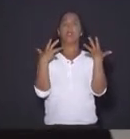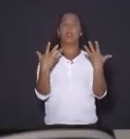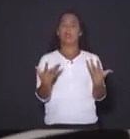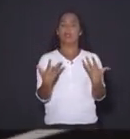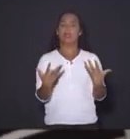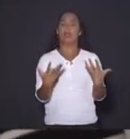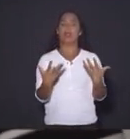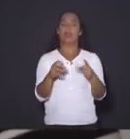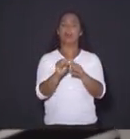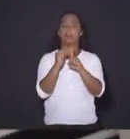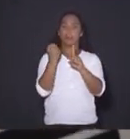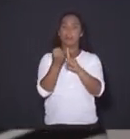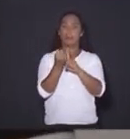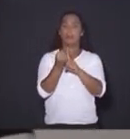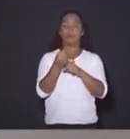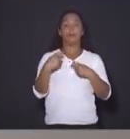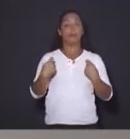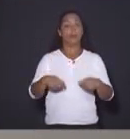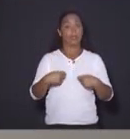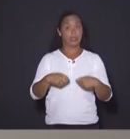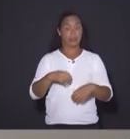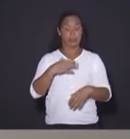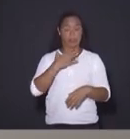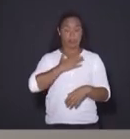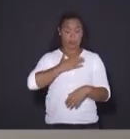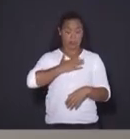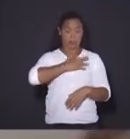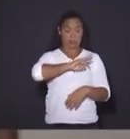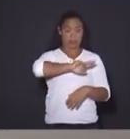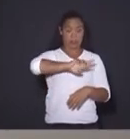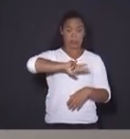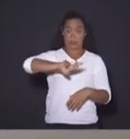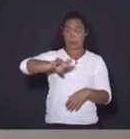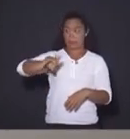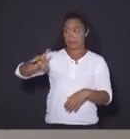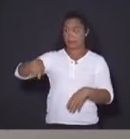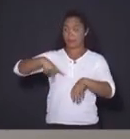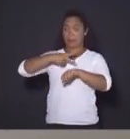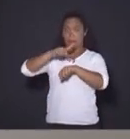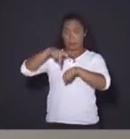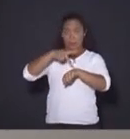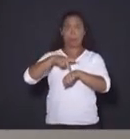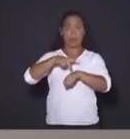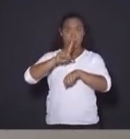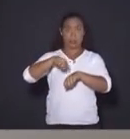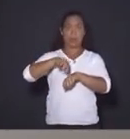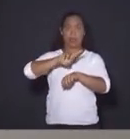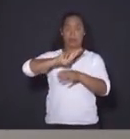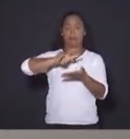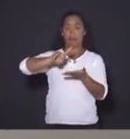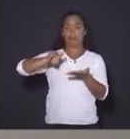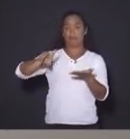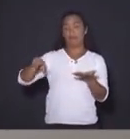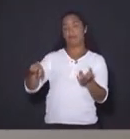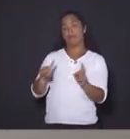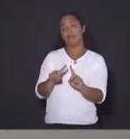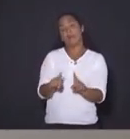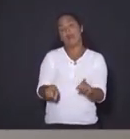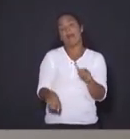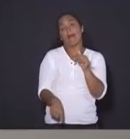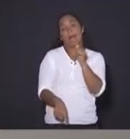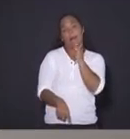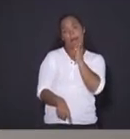precisa compreender que mesmo sendo diverso como nós somos enquanto país infelizmente nós ainda